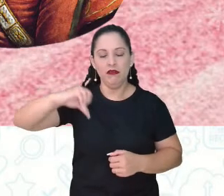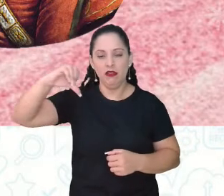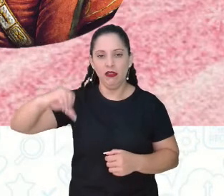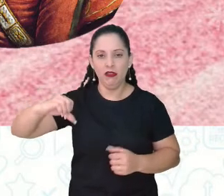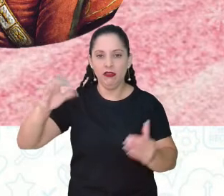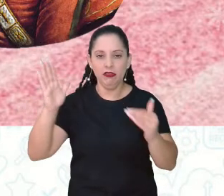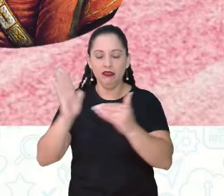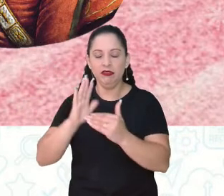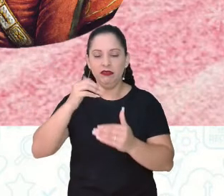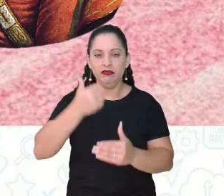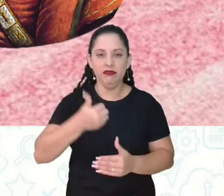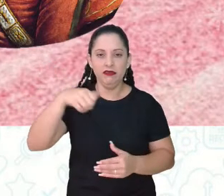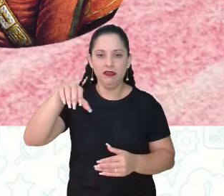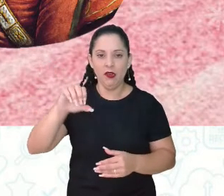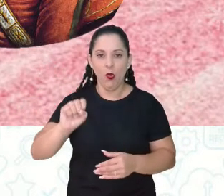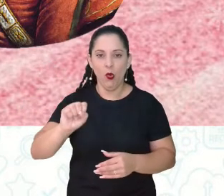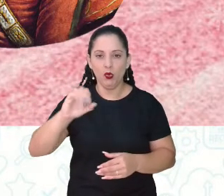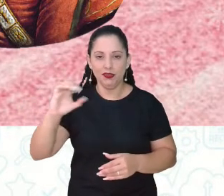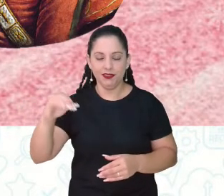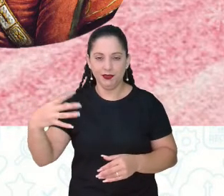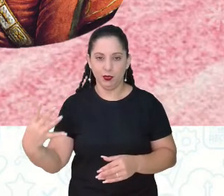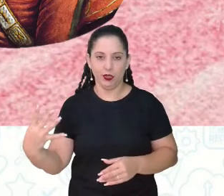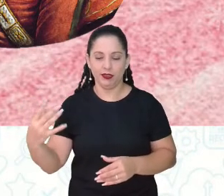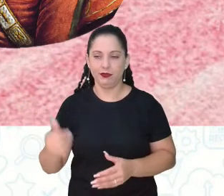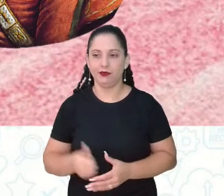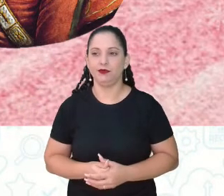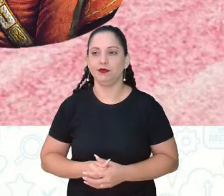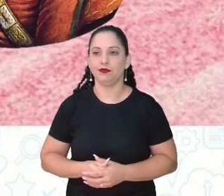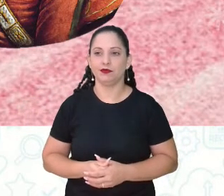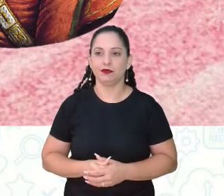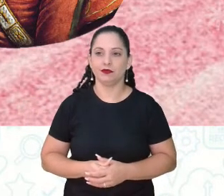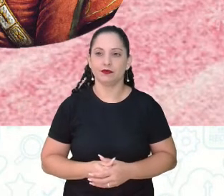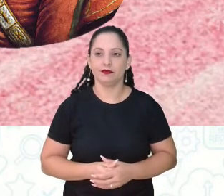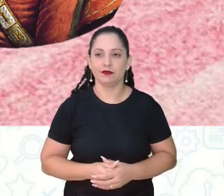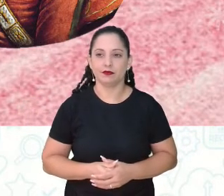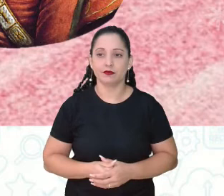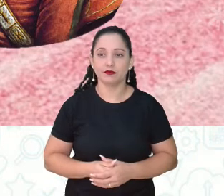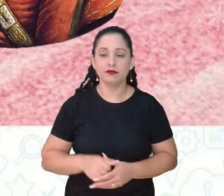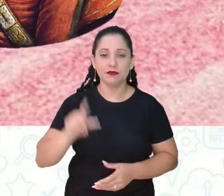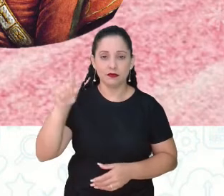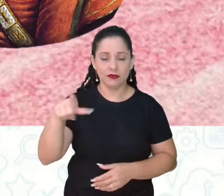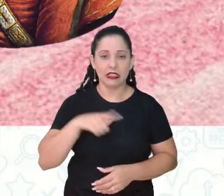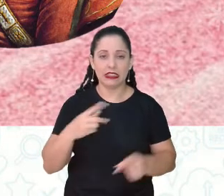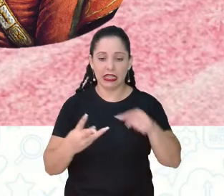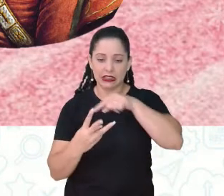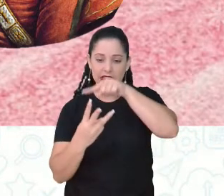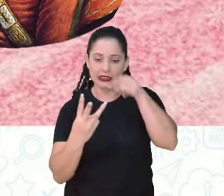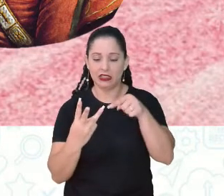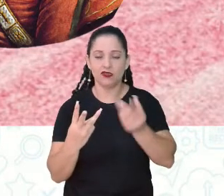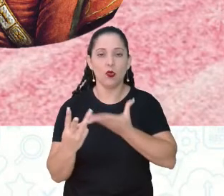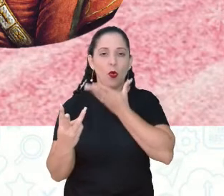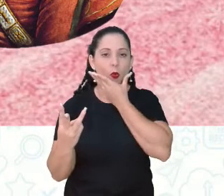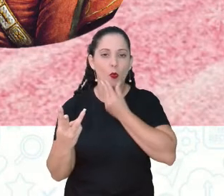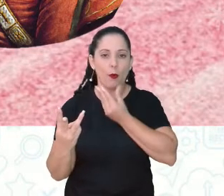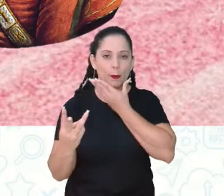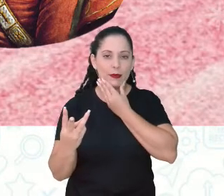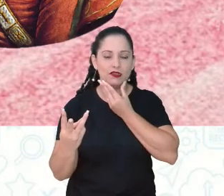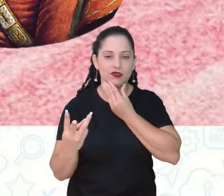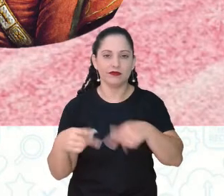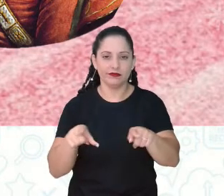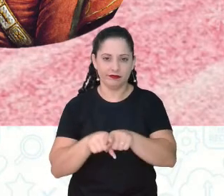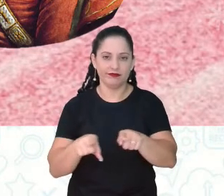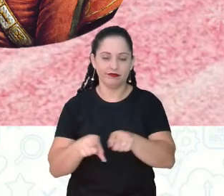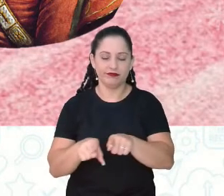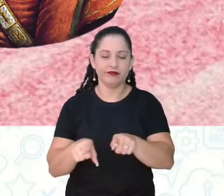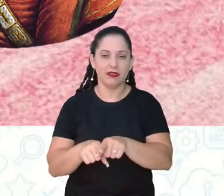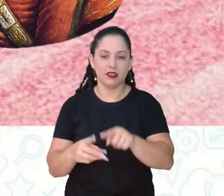a 1804. Olha aí, era o órgão executivo formado por 3 cônsules, né? Olha aí ao lado, vocês estão